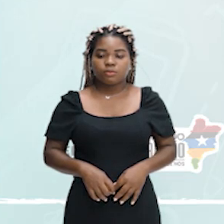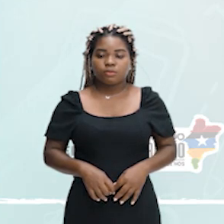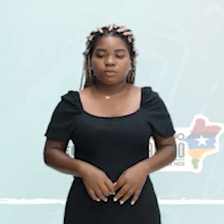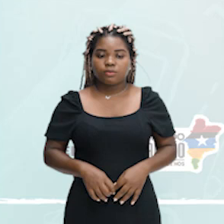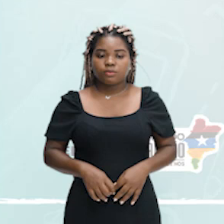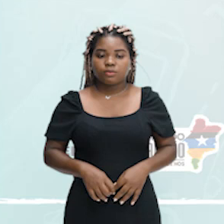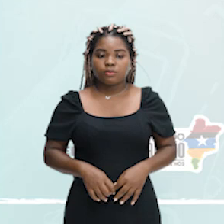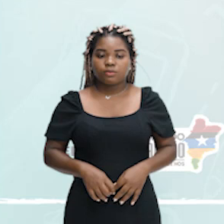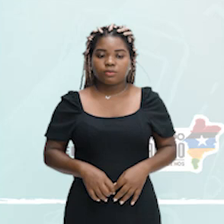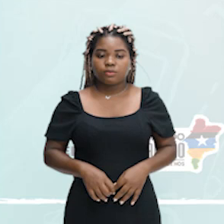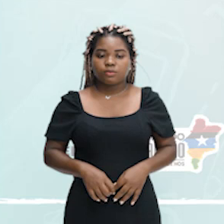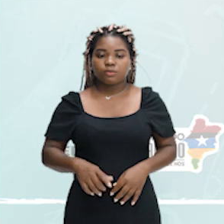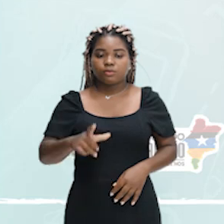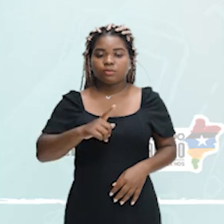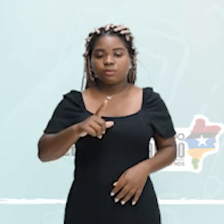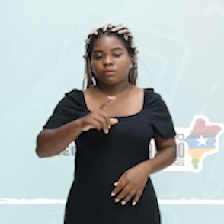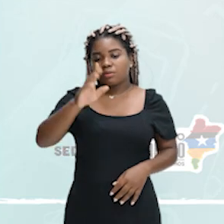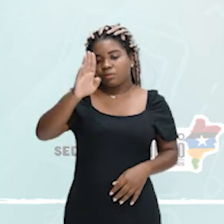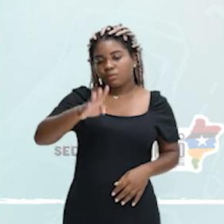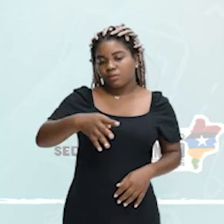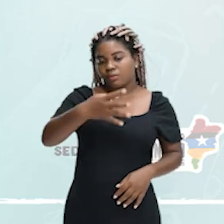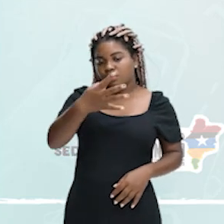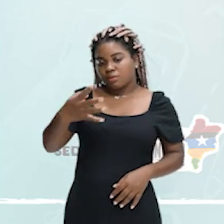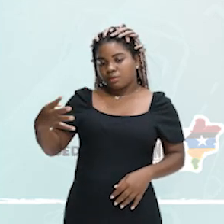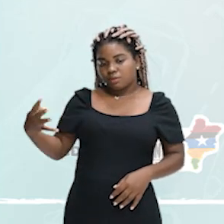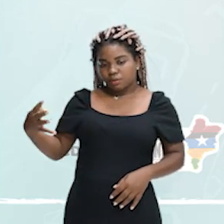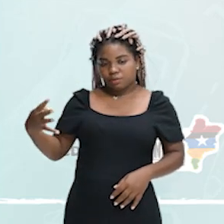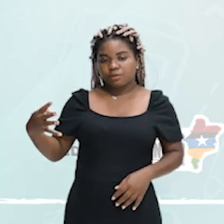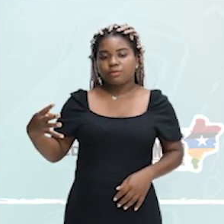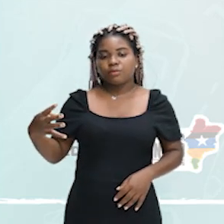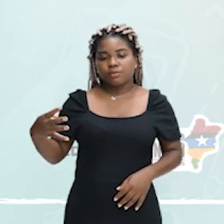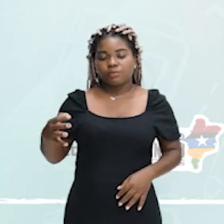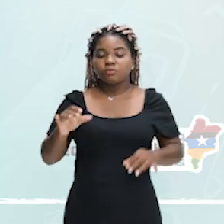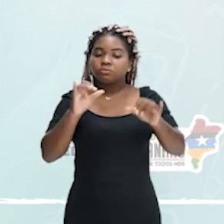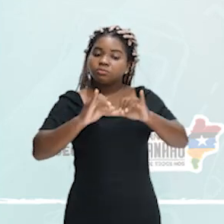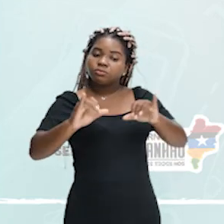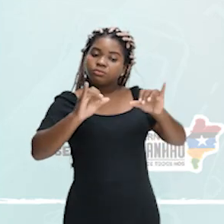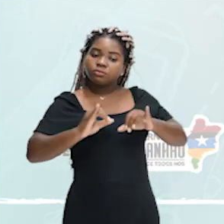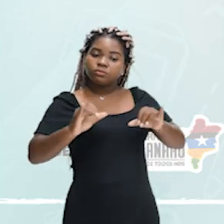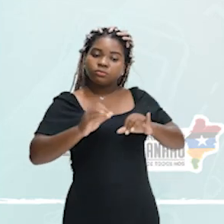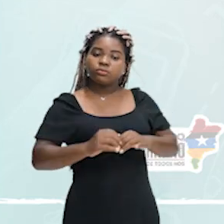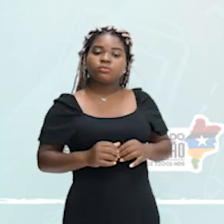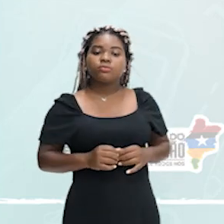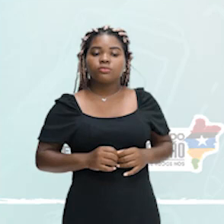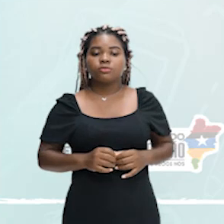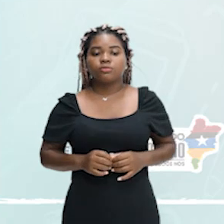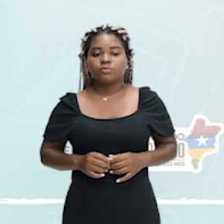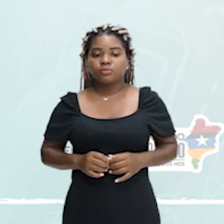hora são... Então, nós temos aqui a nossa tabelinha só com as informações da primeira